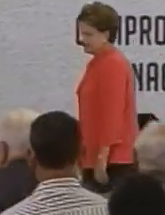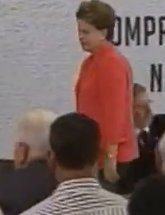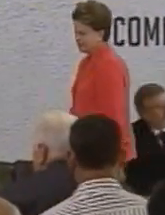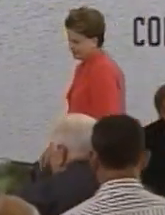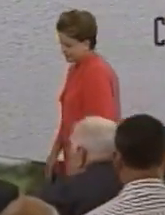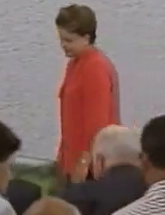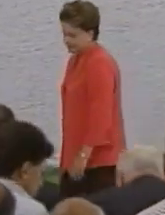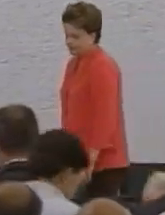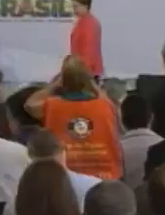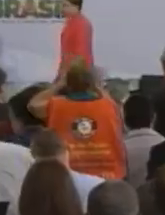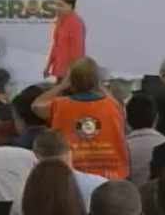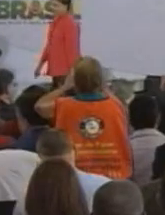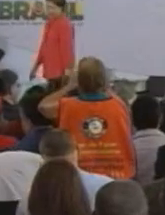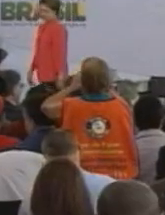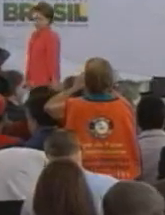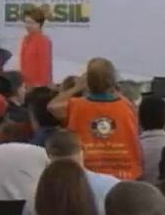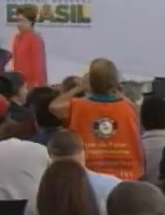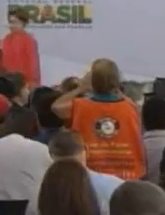indústria da construção.